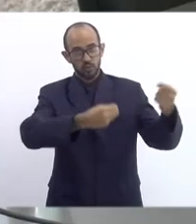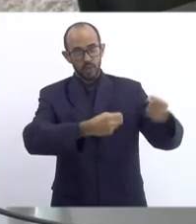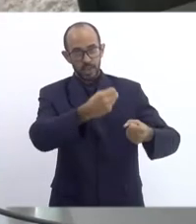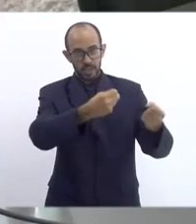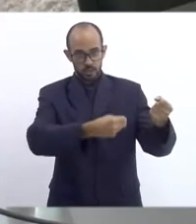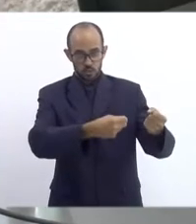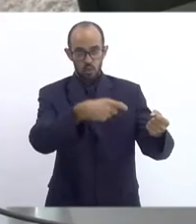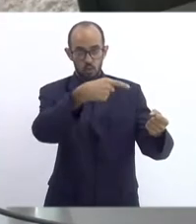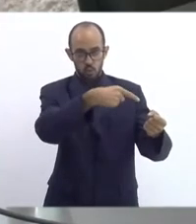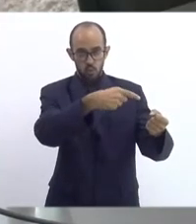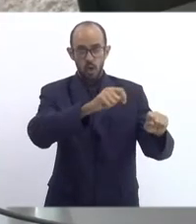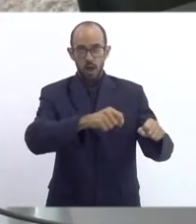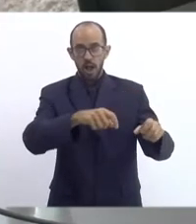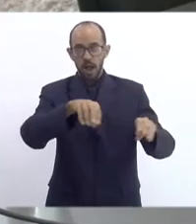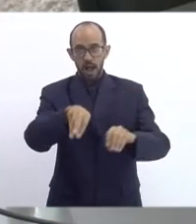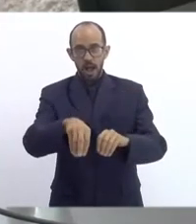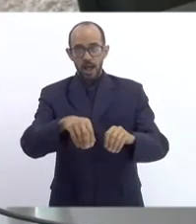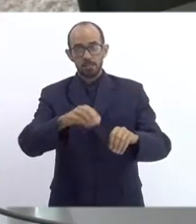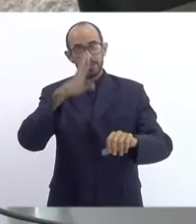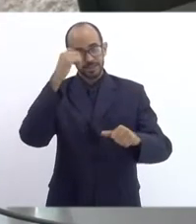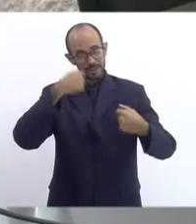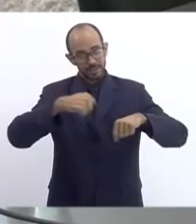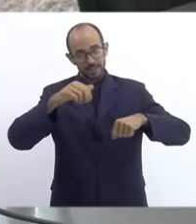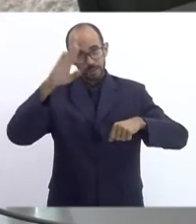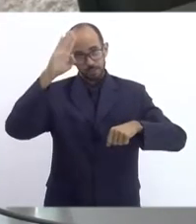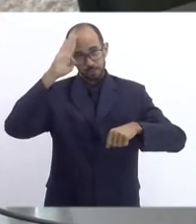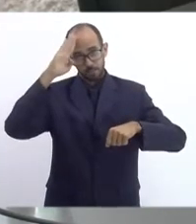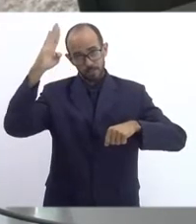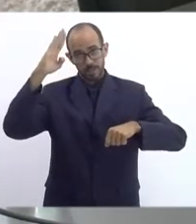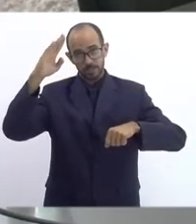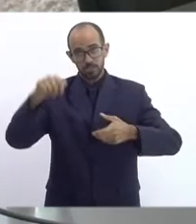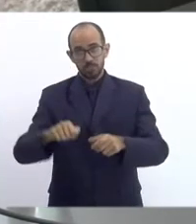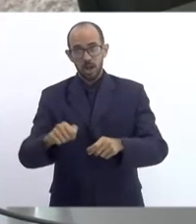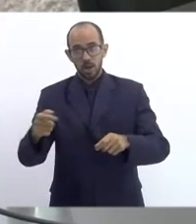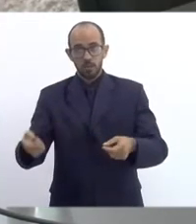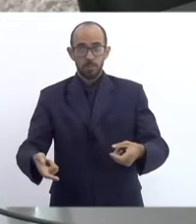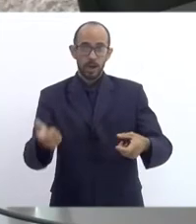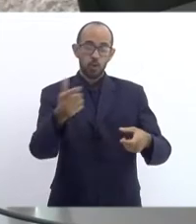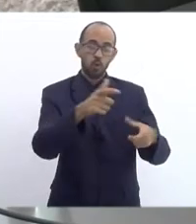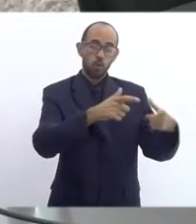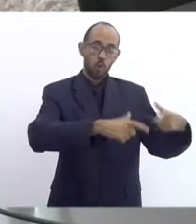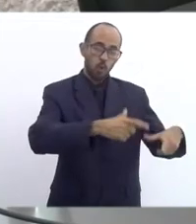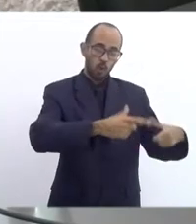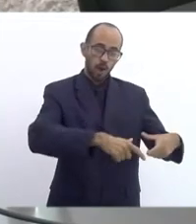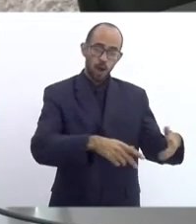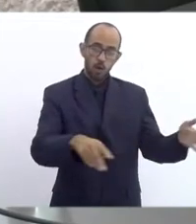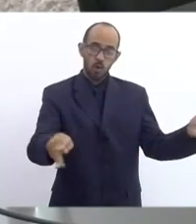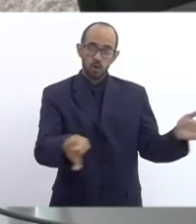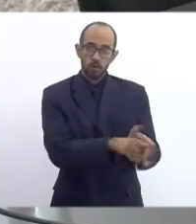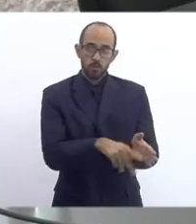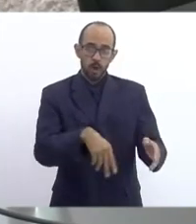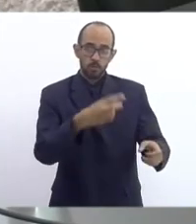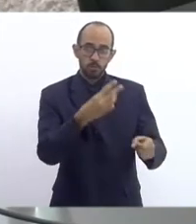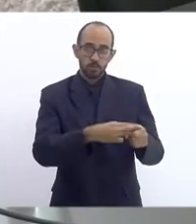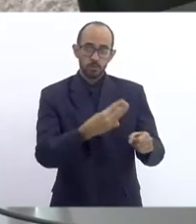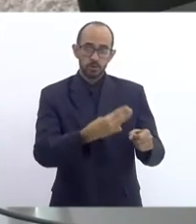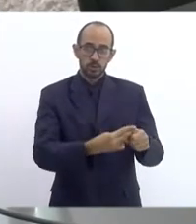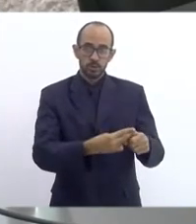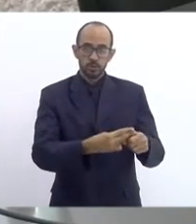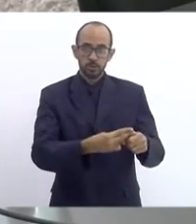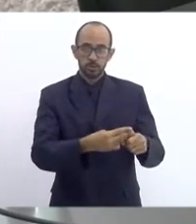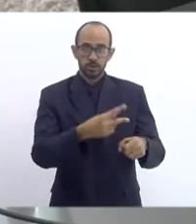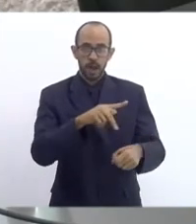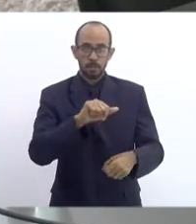a remoção deverá ser feita prioritariamente para pátio localizado no município de emplacamento.